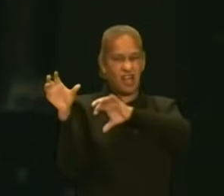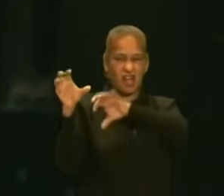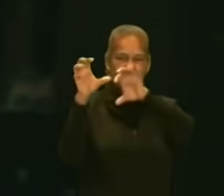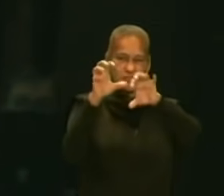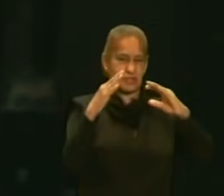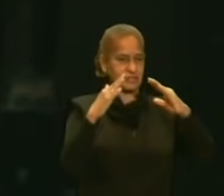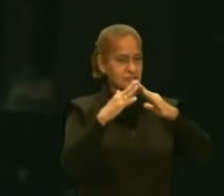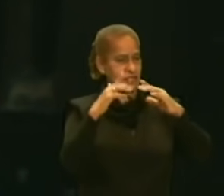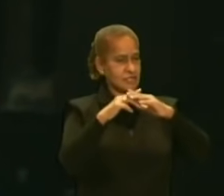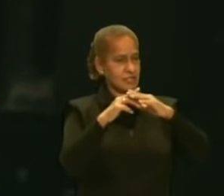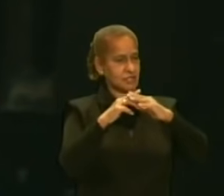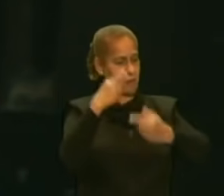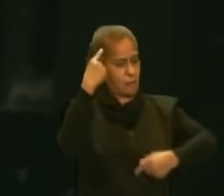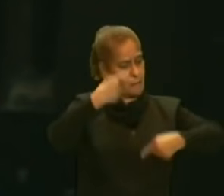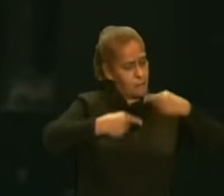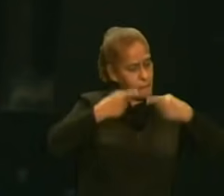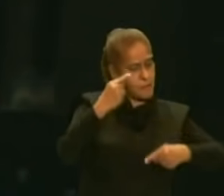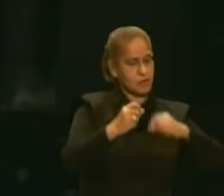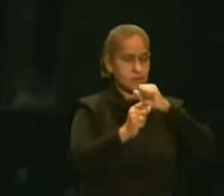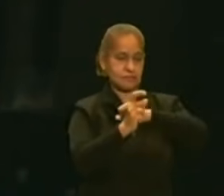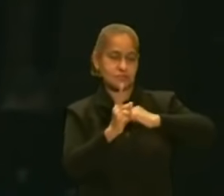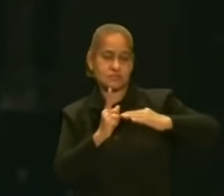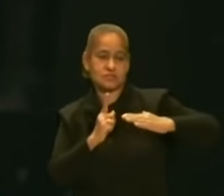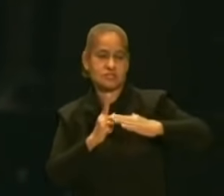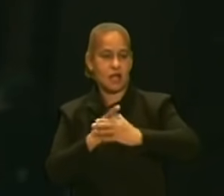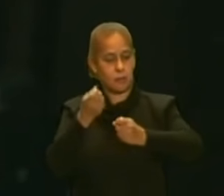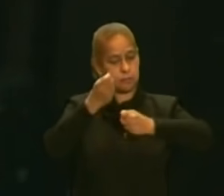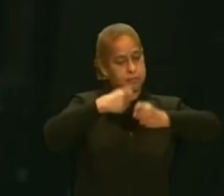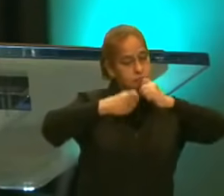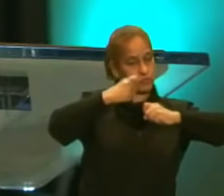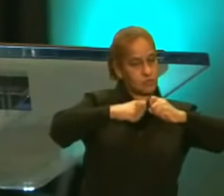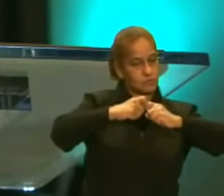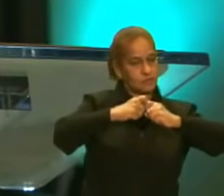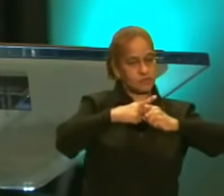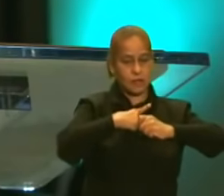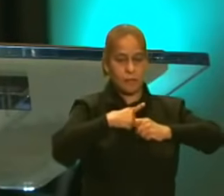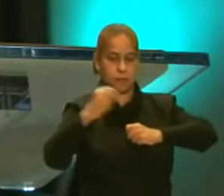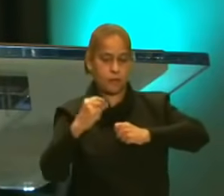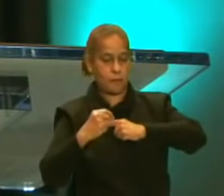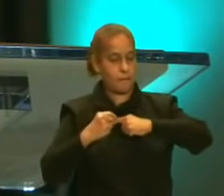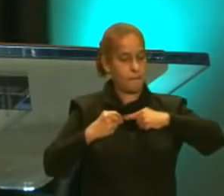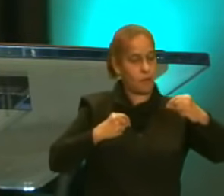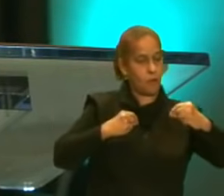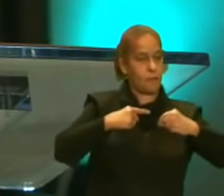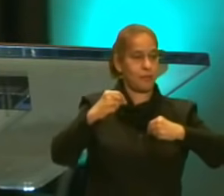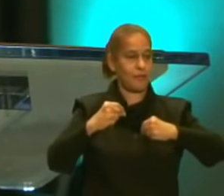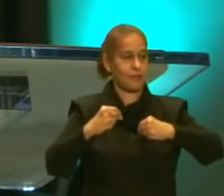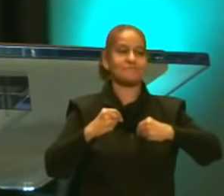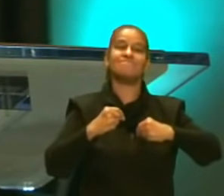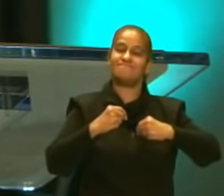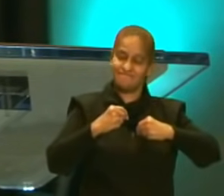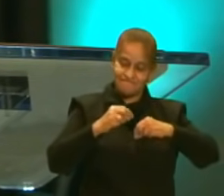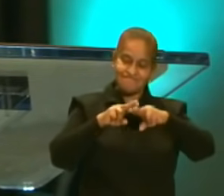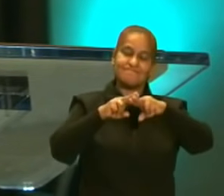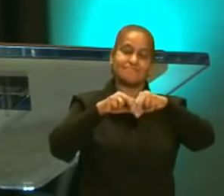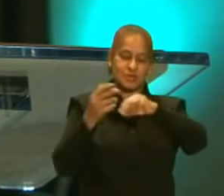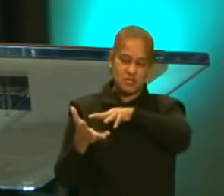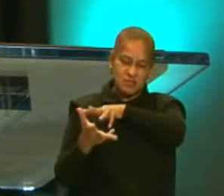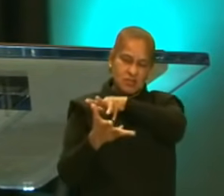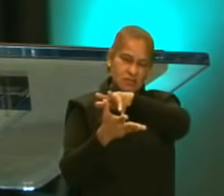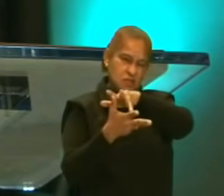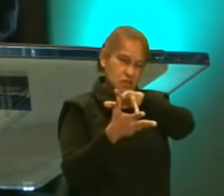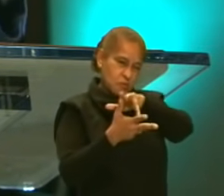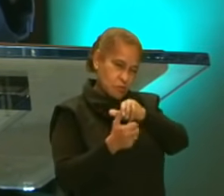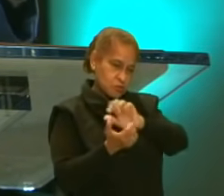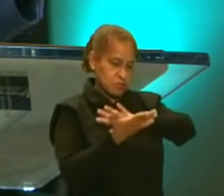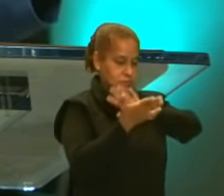político, social, econômico. E isso vai ser a desgraça dessa terra. Por quê? Jesus ensinou que